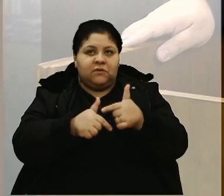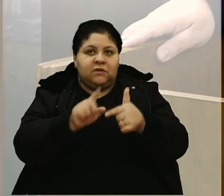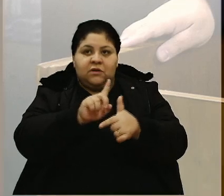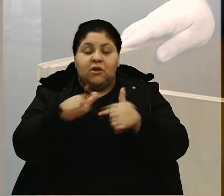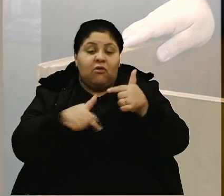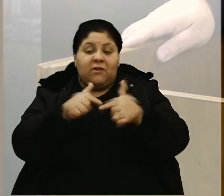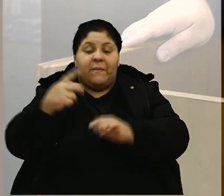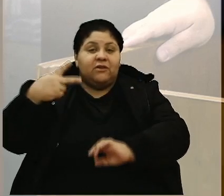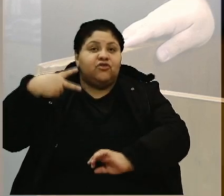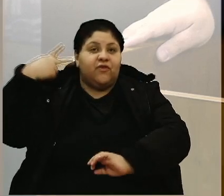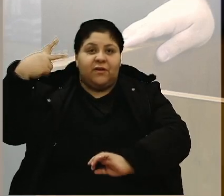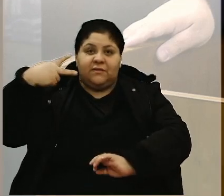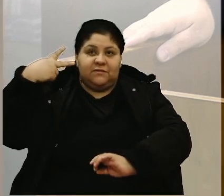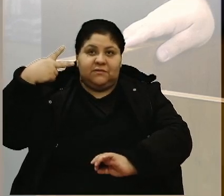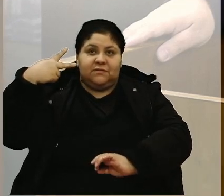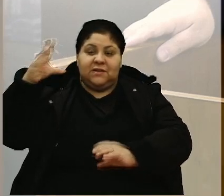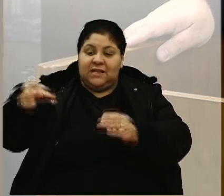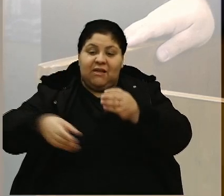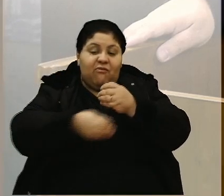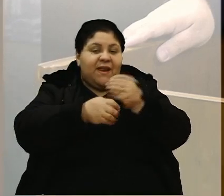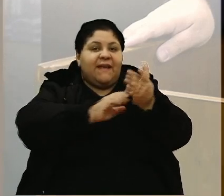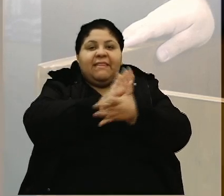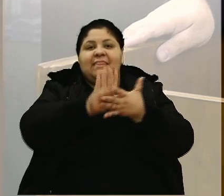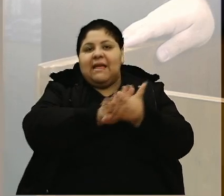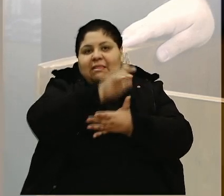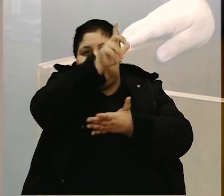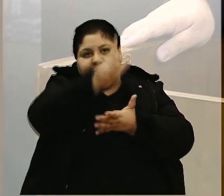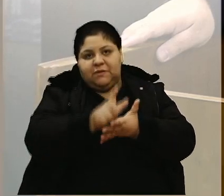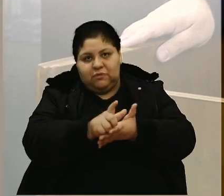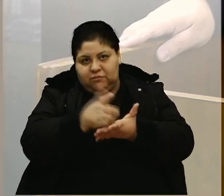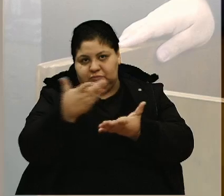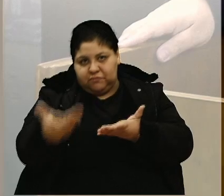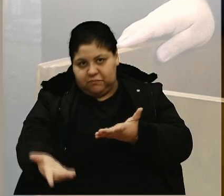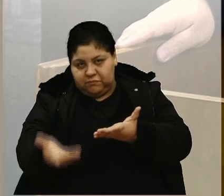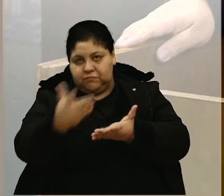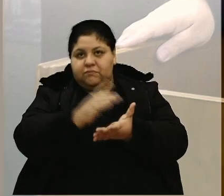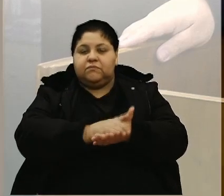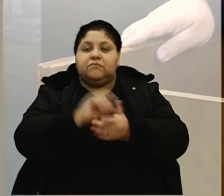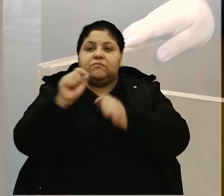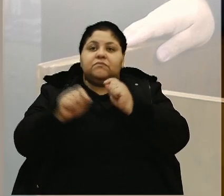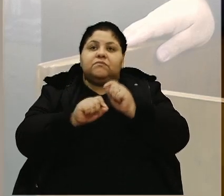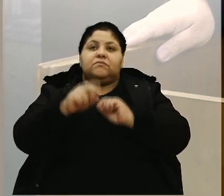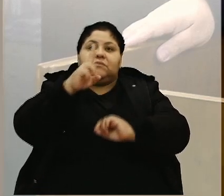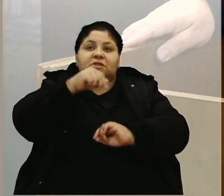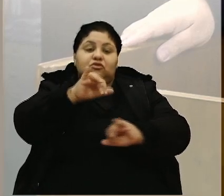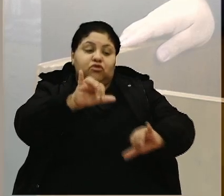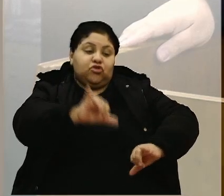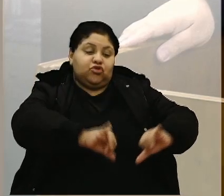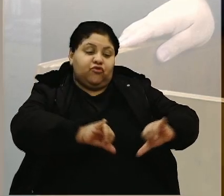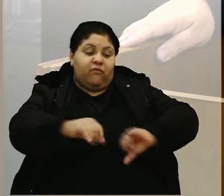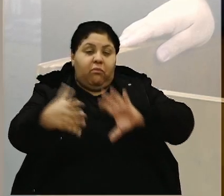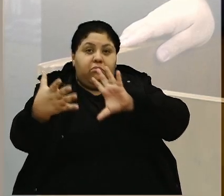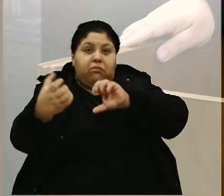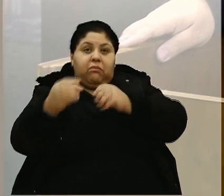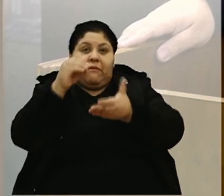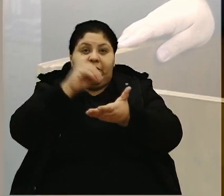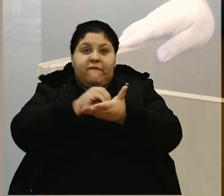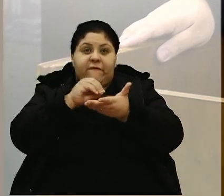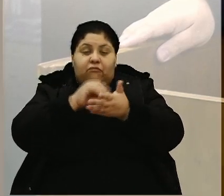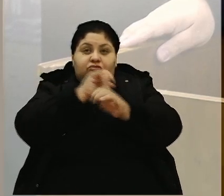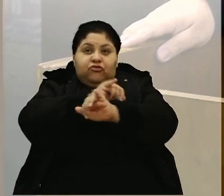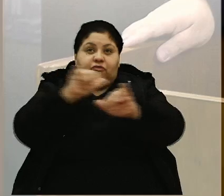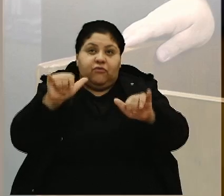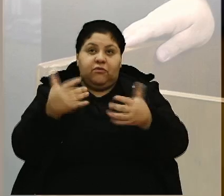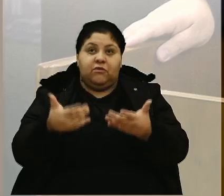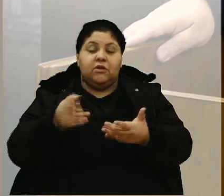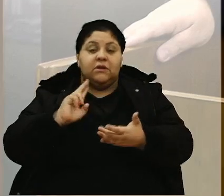de vereador, e isso não agrega nada para ninguém. Quem aqui nunca sofreu um ataque, uma desinformação? E